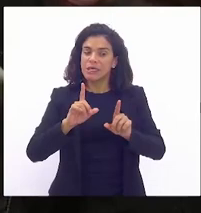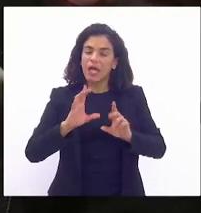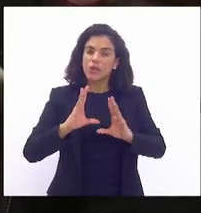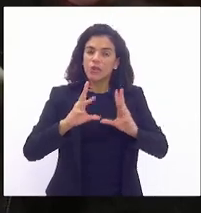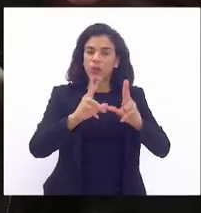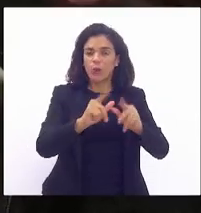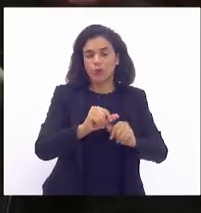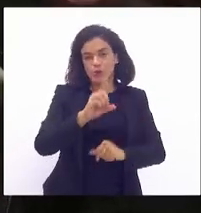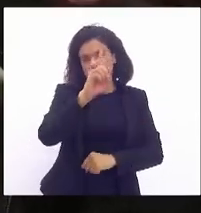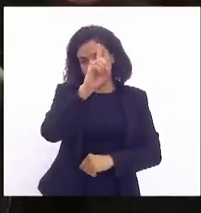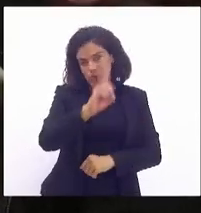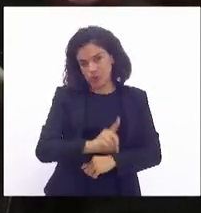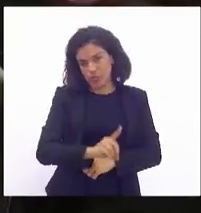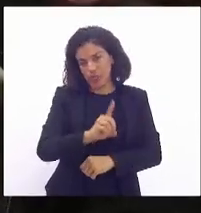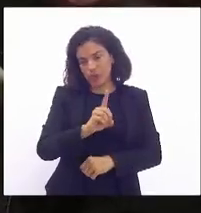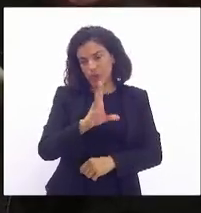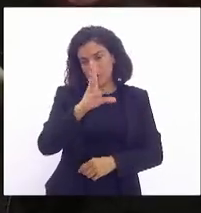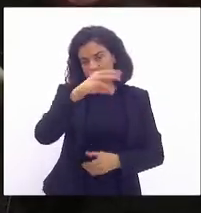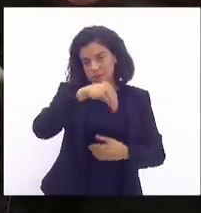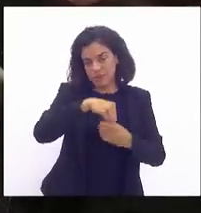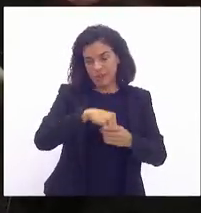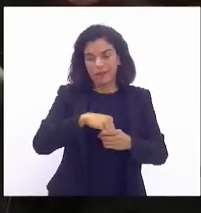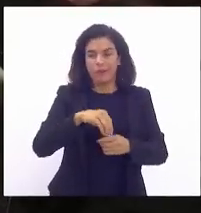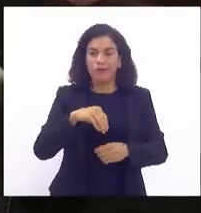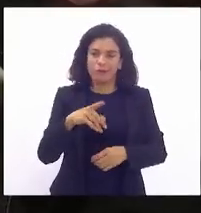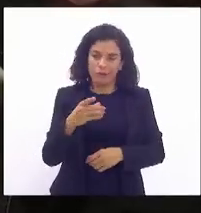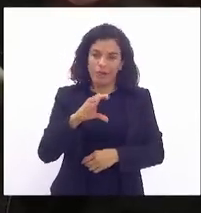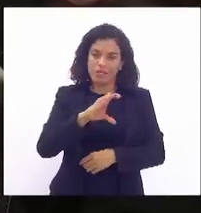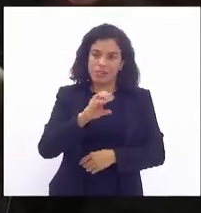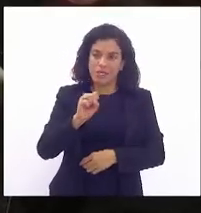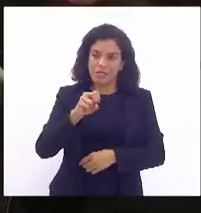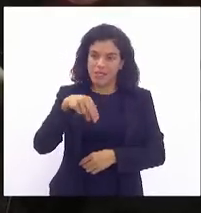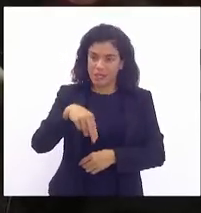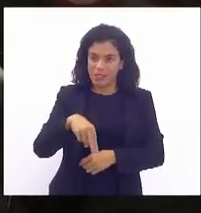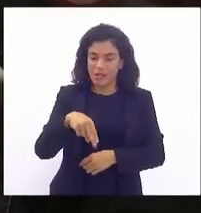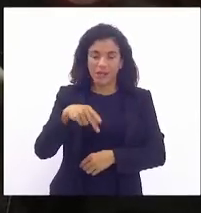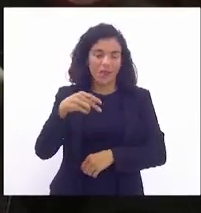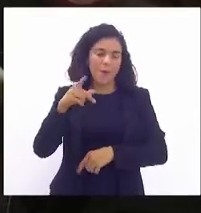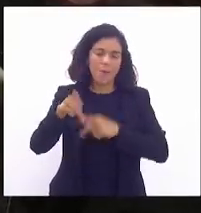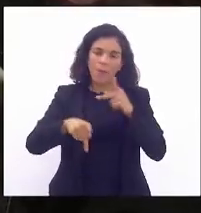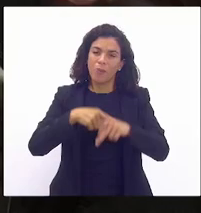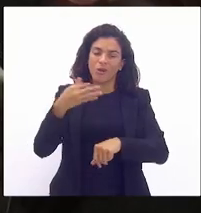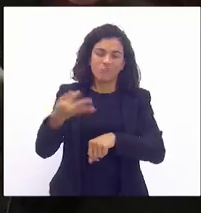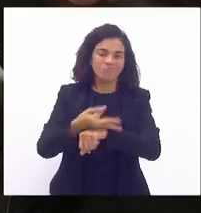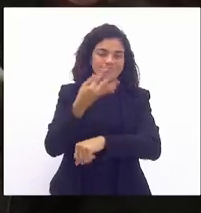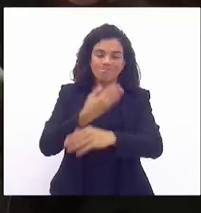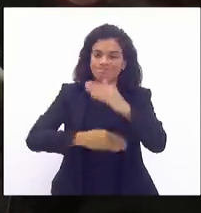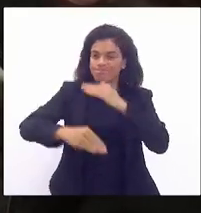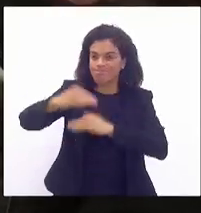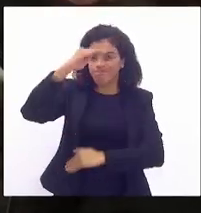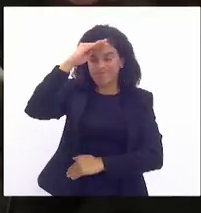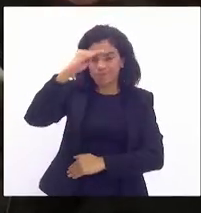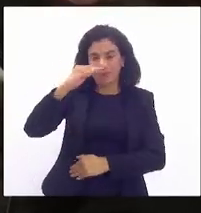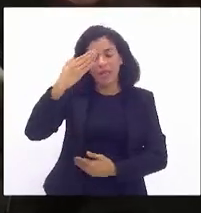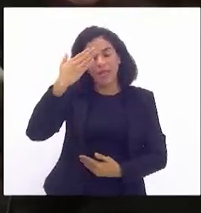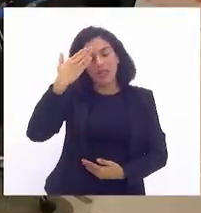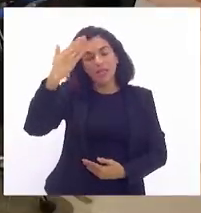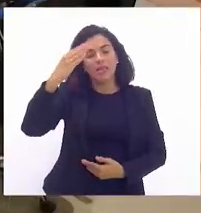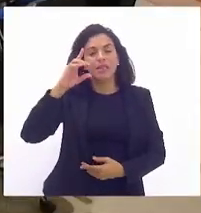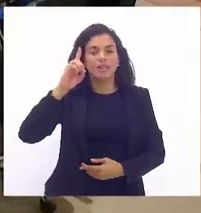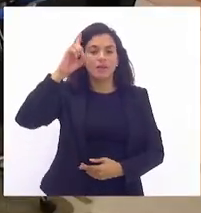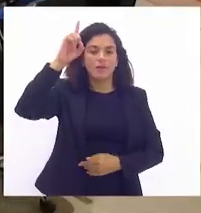diretores da CSN, porque a população de Volta Redonda não aguenta mais. Muito obrigado, Deus abençoe a todos.